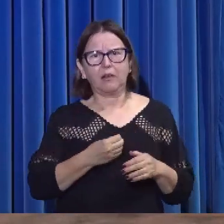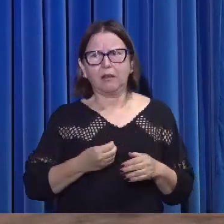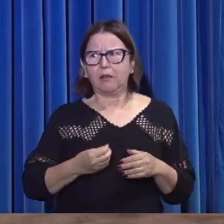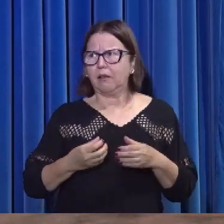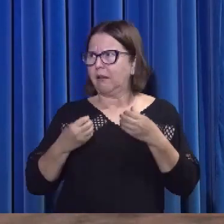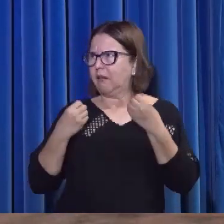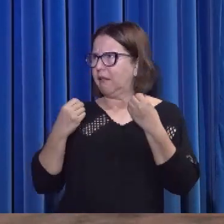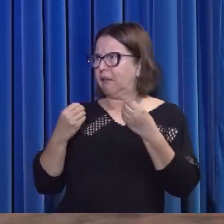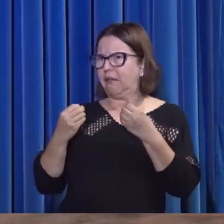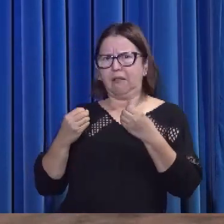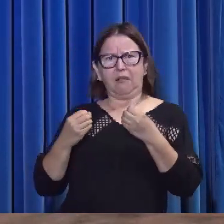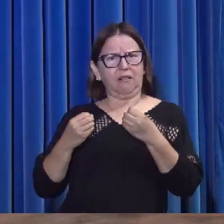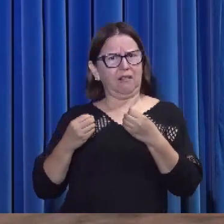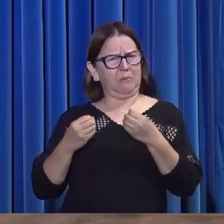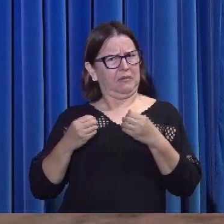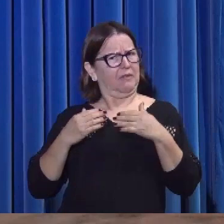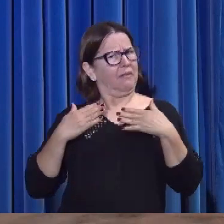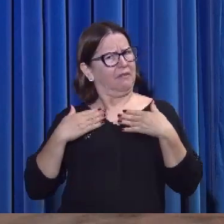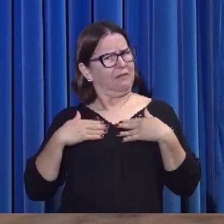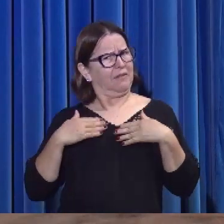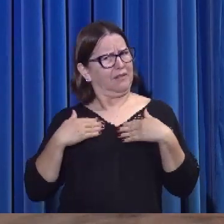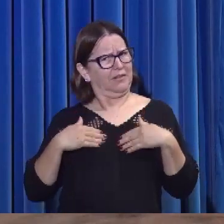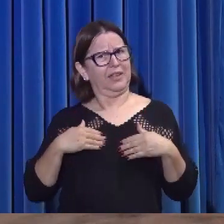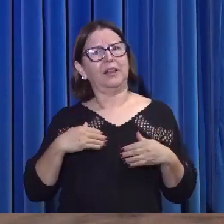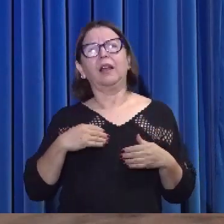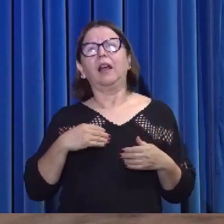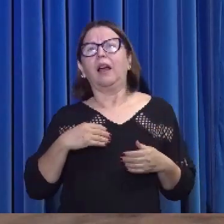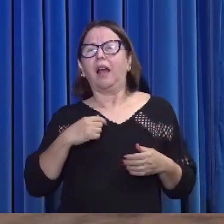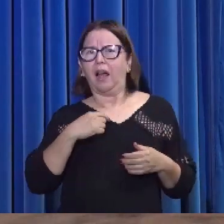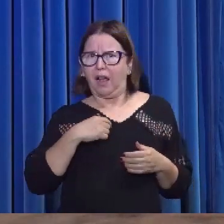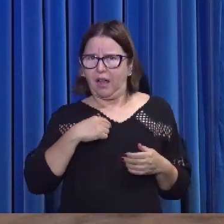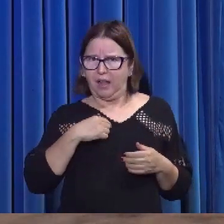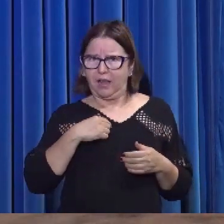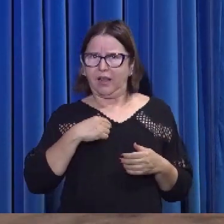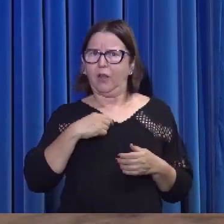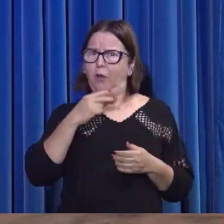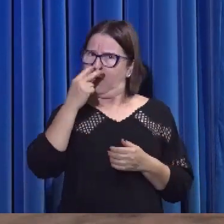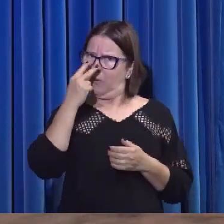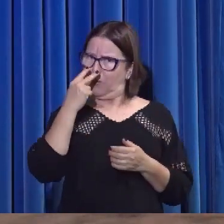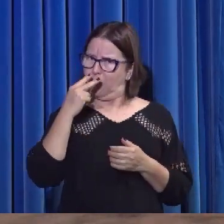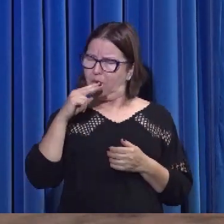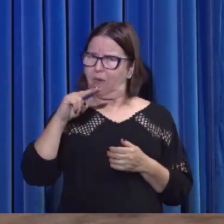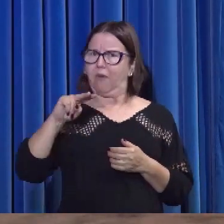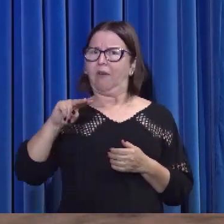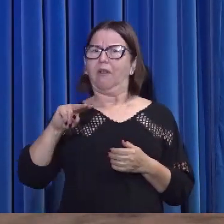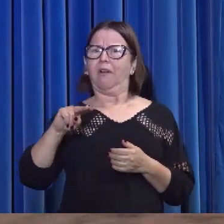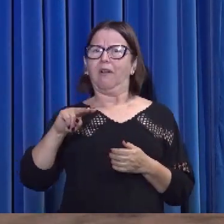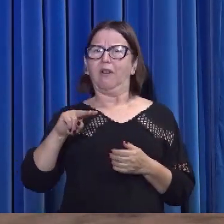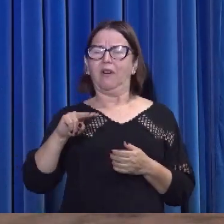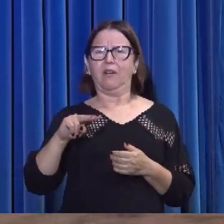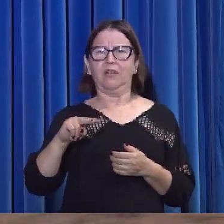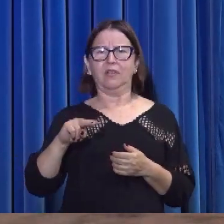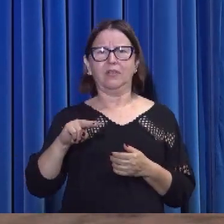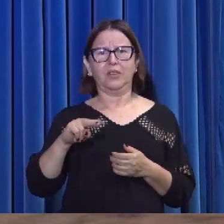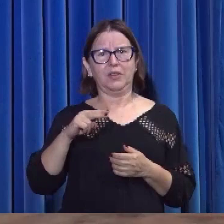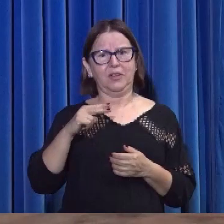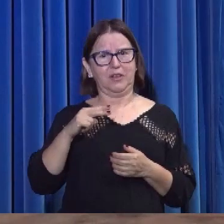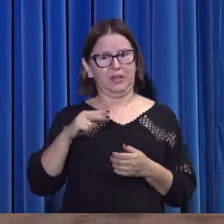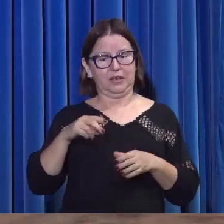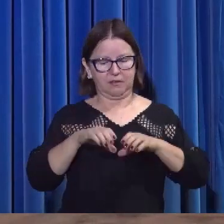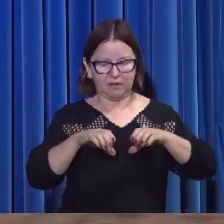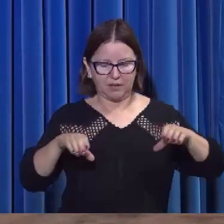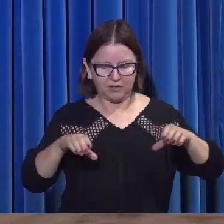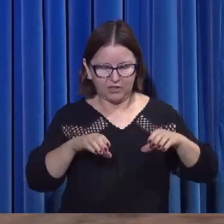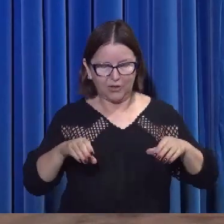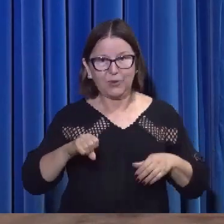fica tranquila que eu vou me certificar, se a senhora for antes, se eu não for antes, eu vou me certificar no seu caixão que a senhora está